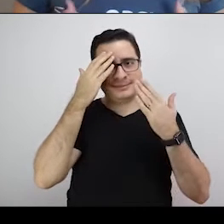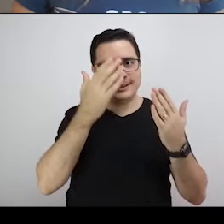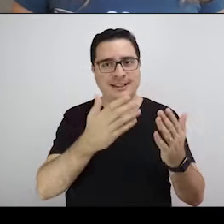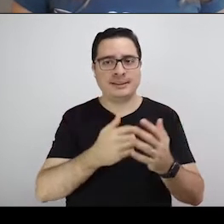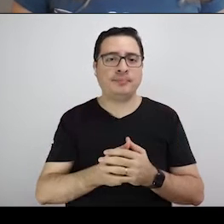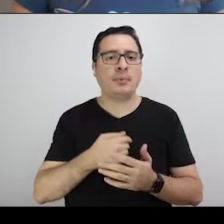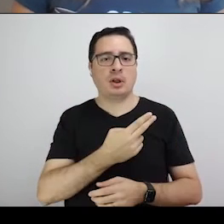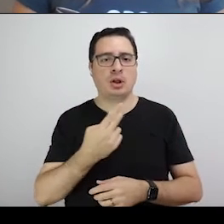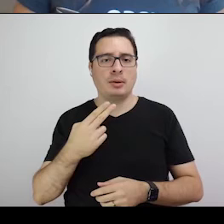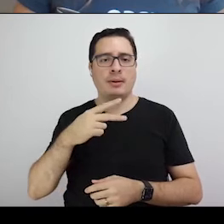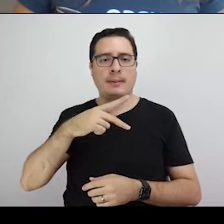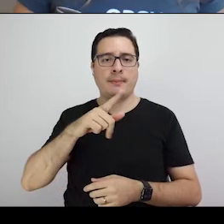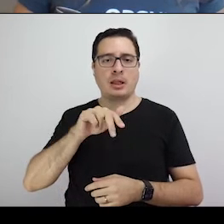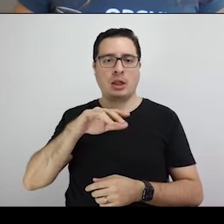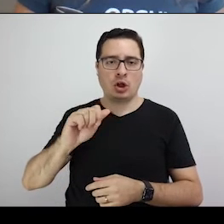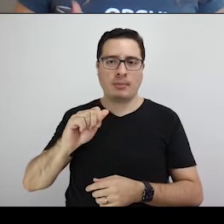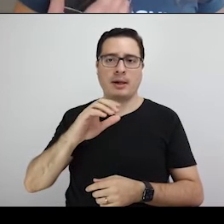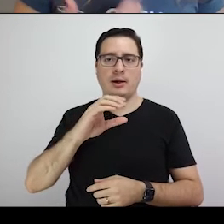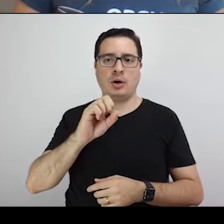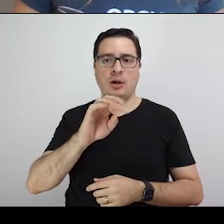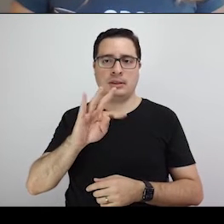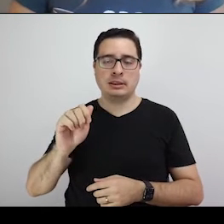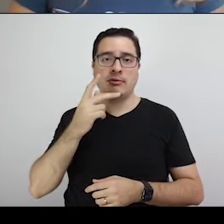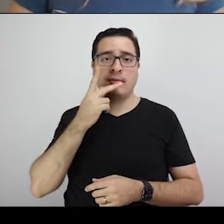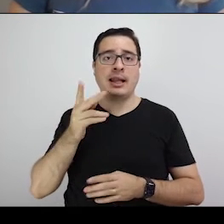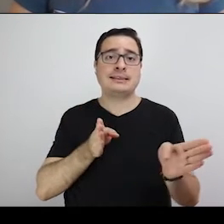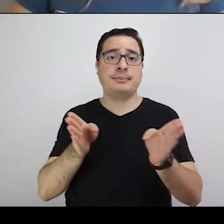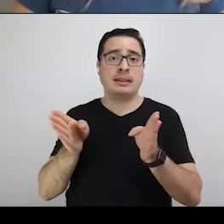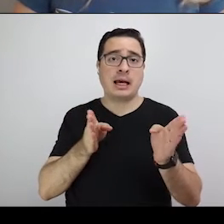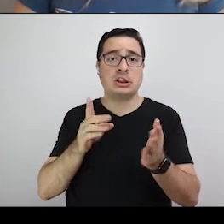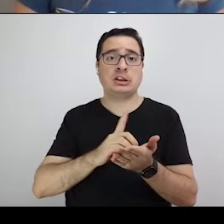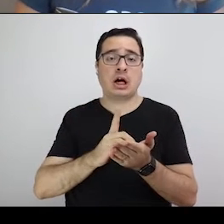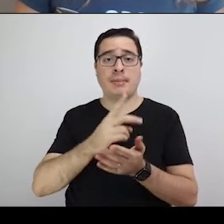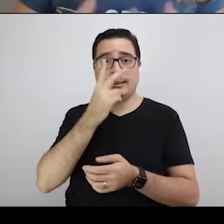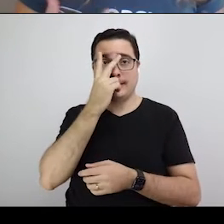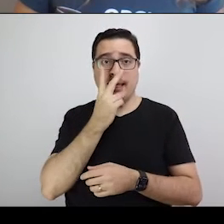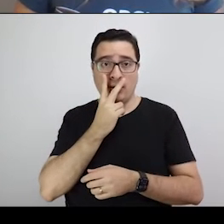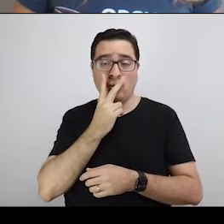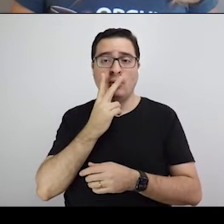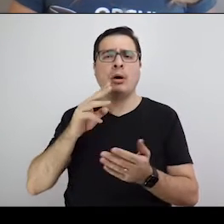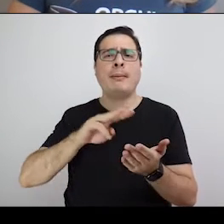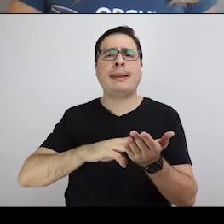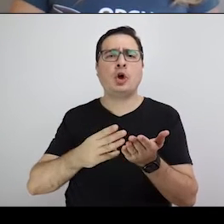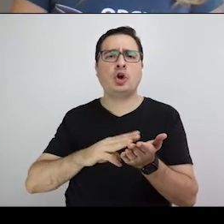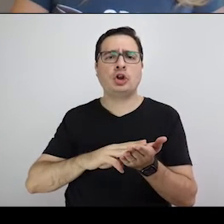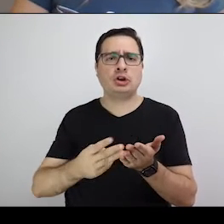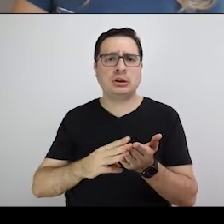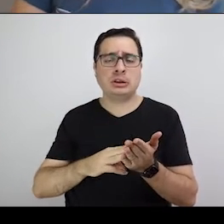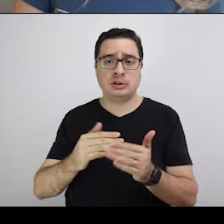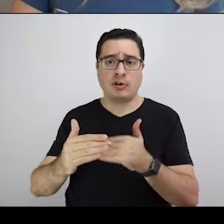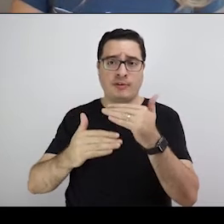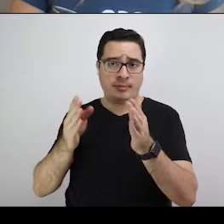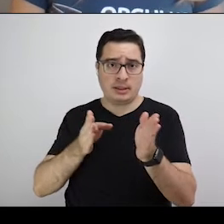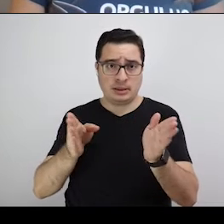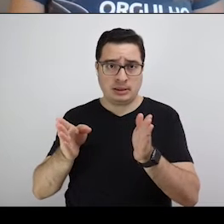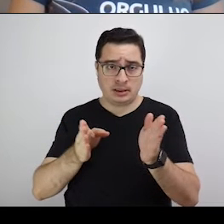Eu me chamo Paloma Costa, eu vou falar sobre acessibilidade digital para cegos, né, uma metodologia de desenvolvimento